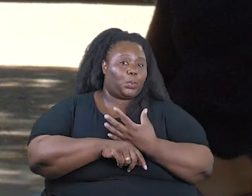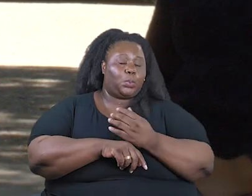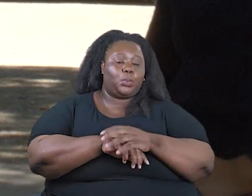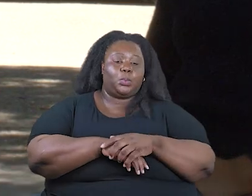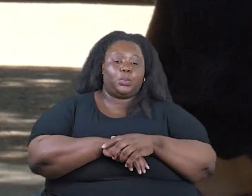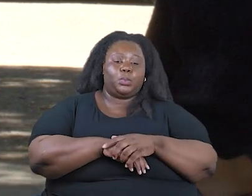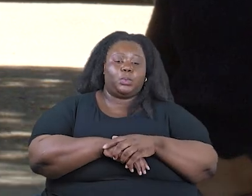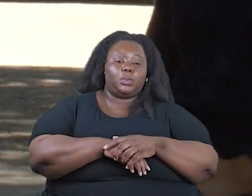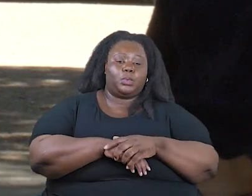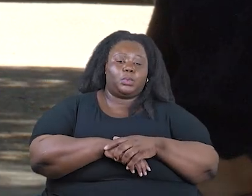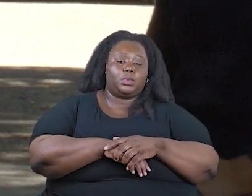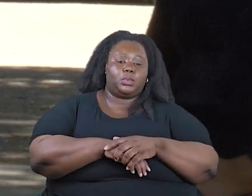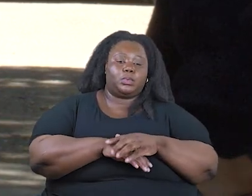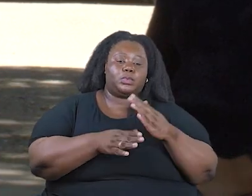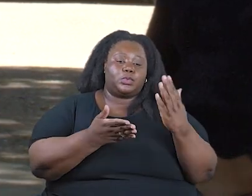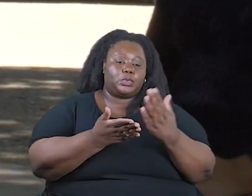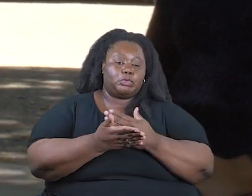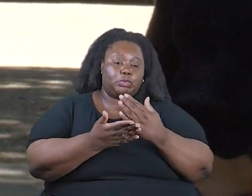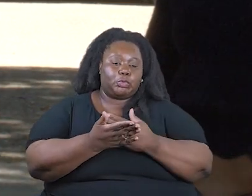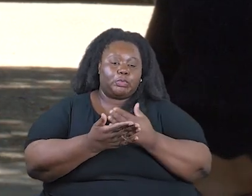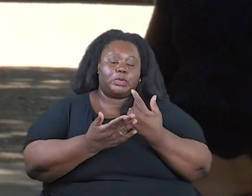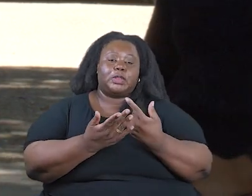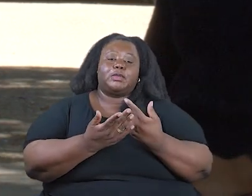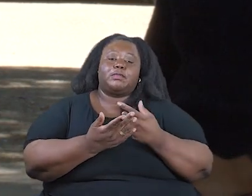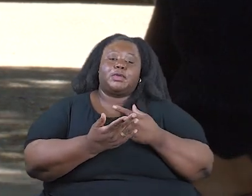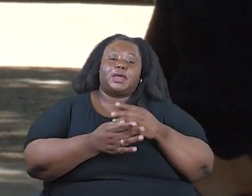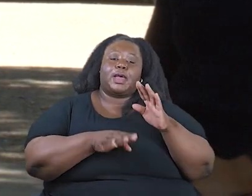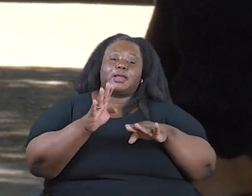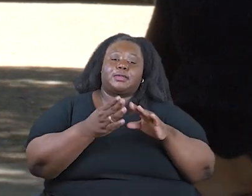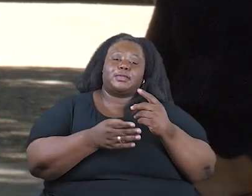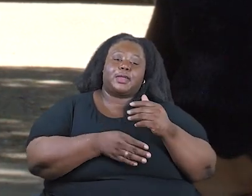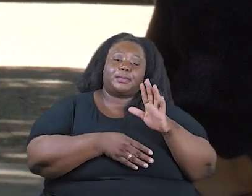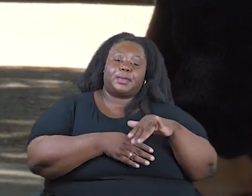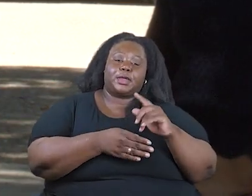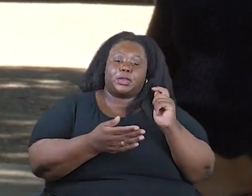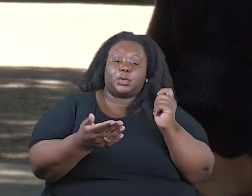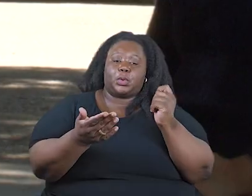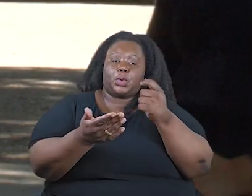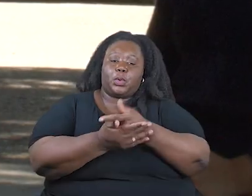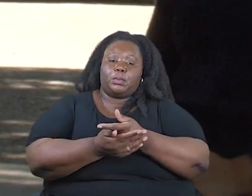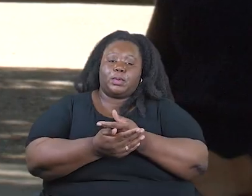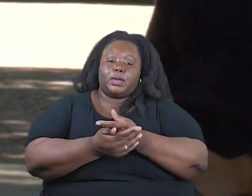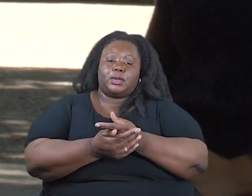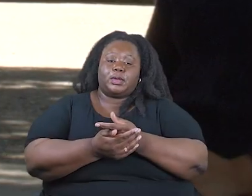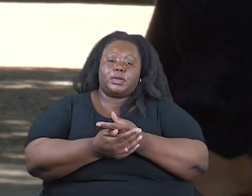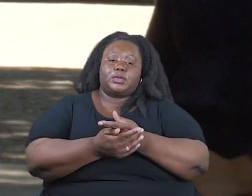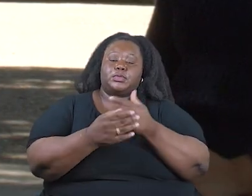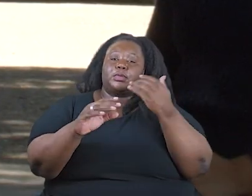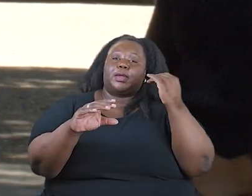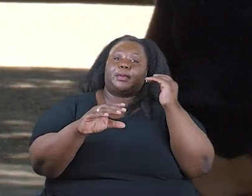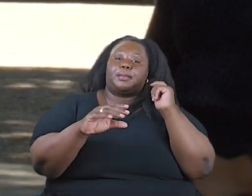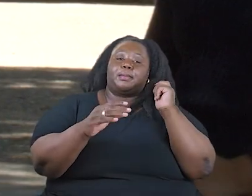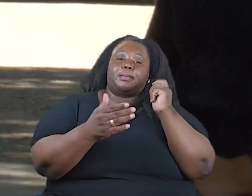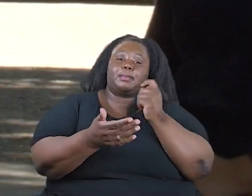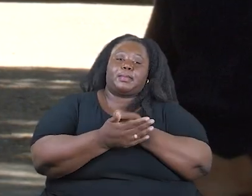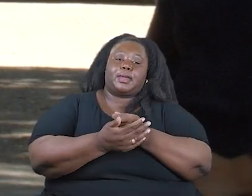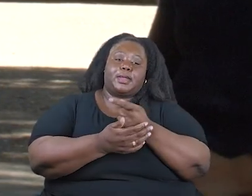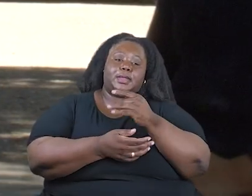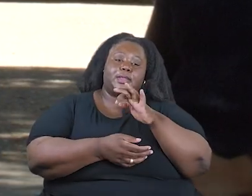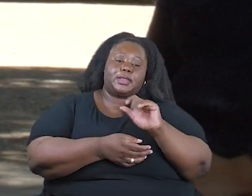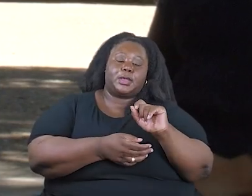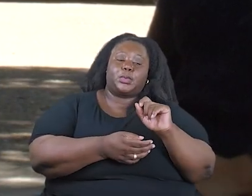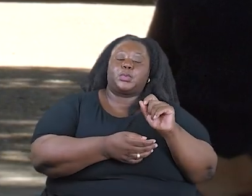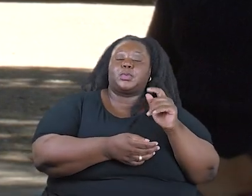generoso. E no caso do livro de artista, às vezes sai mais barato comprar o livro do que pagar seguro e